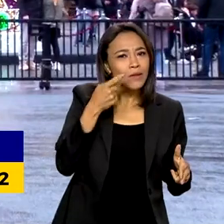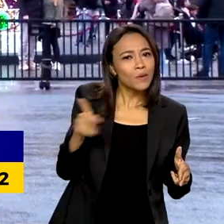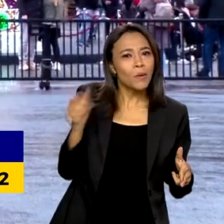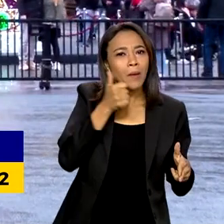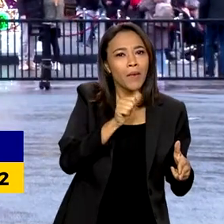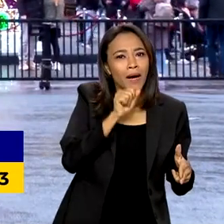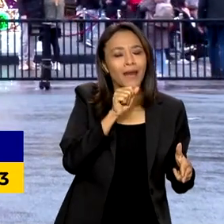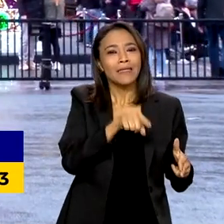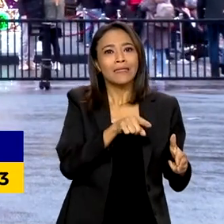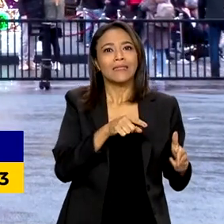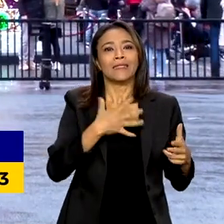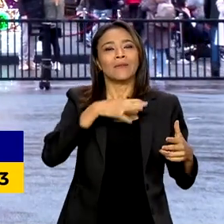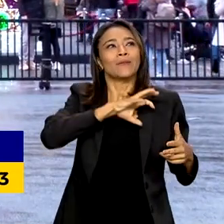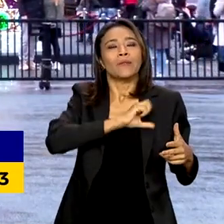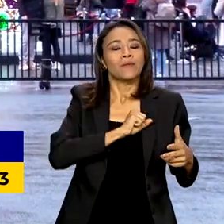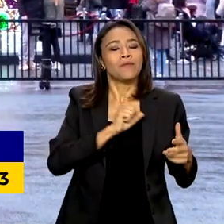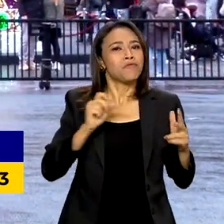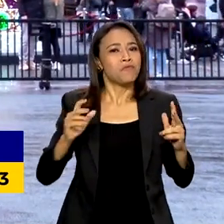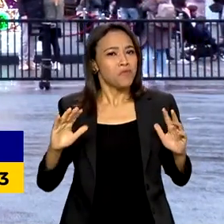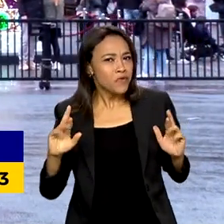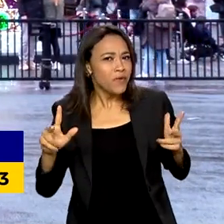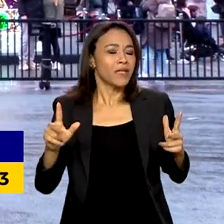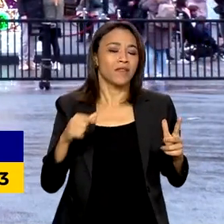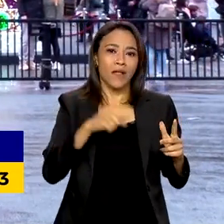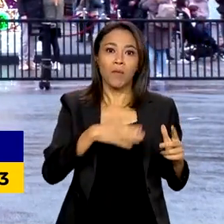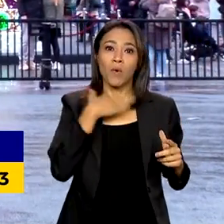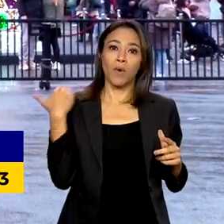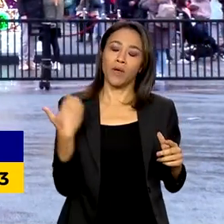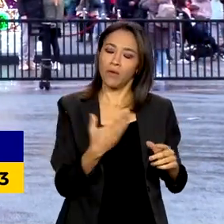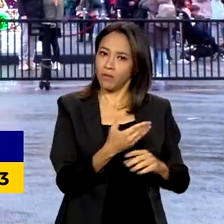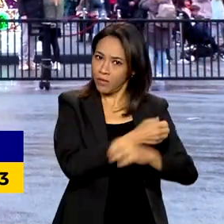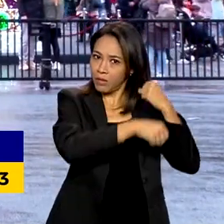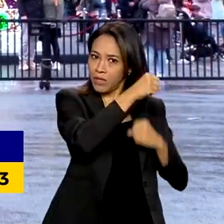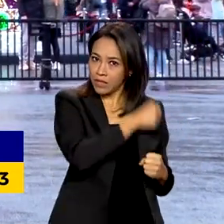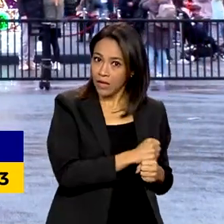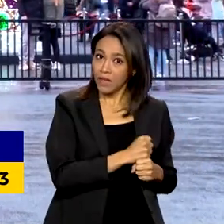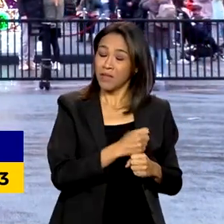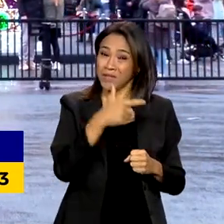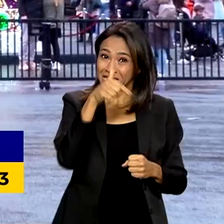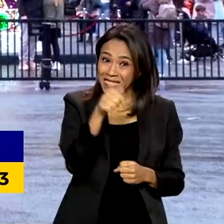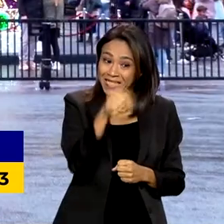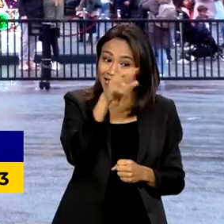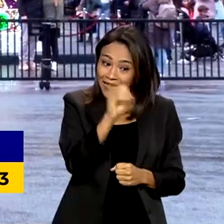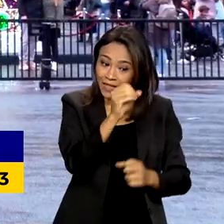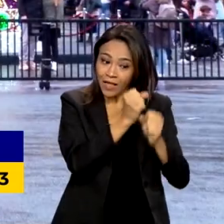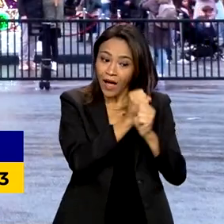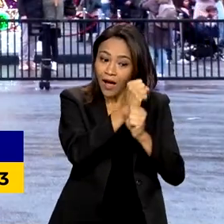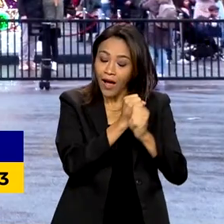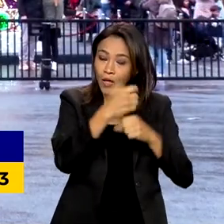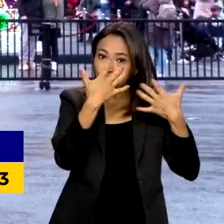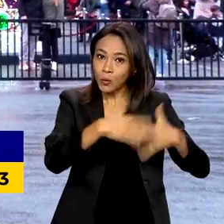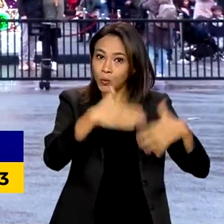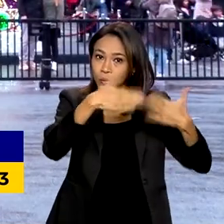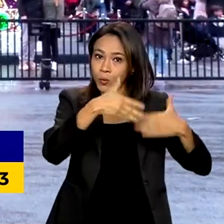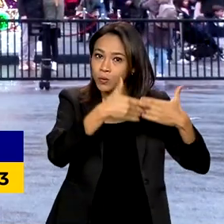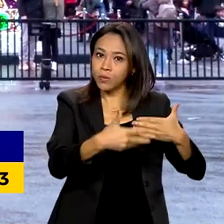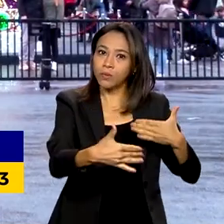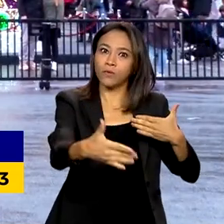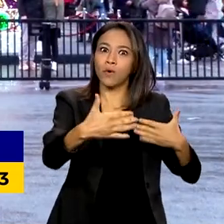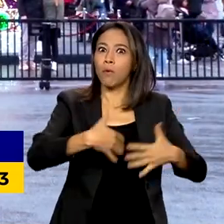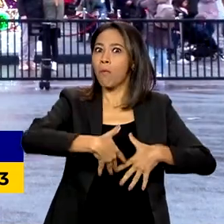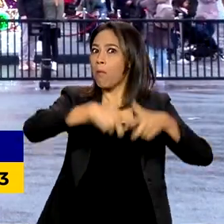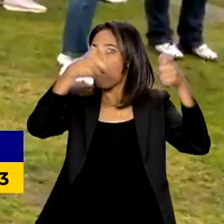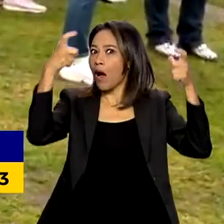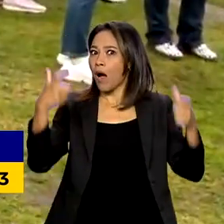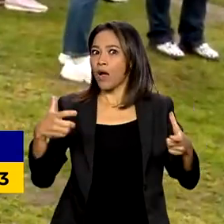Elizabeth que morreu no ano passado depois de 70 anos de reinado o maior da história da monarquia